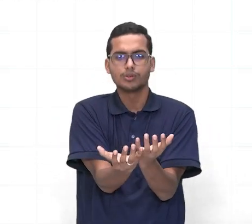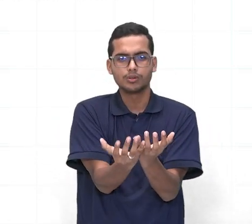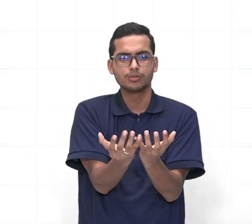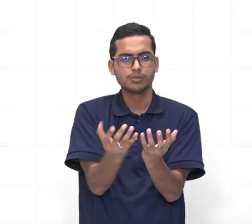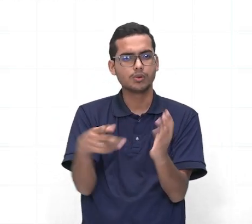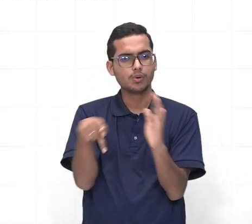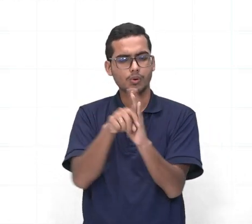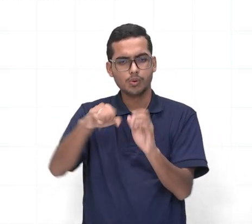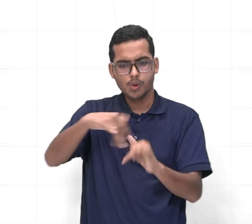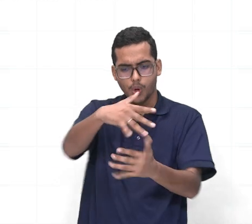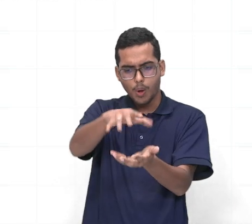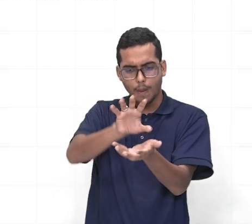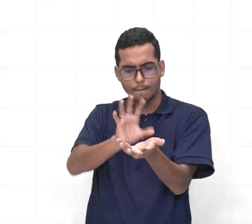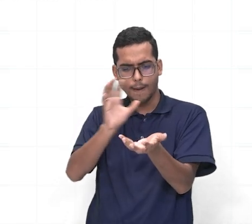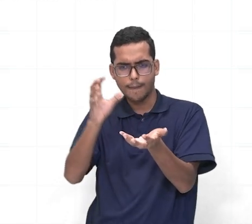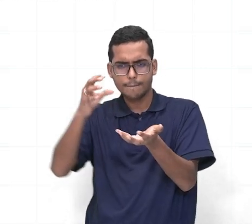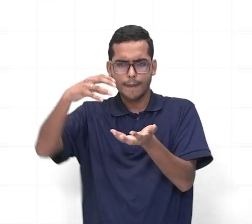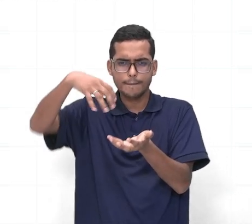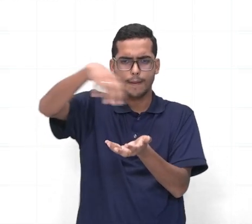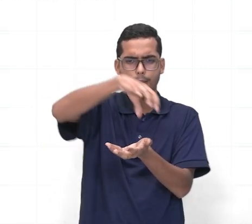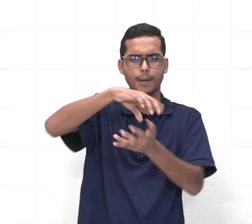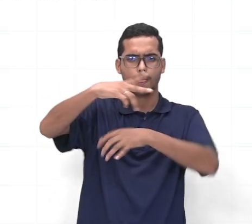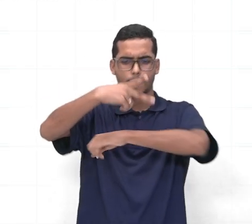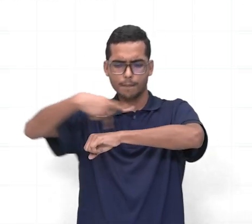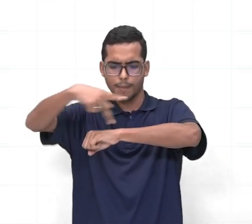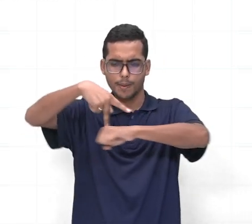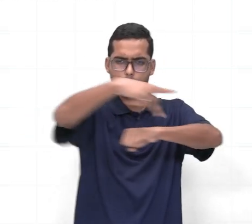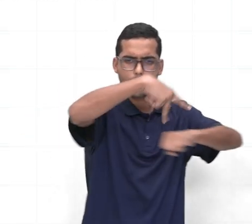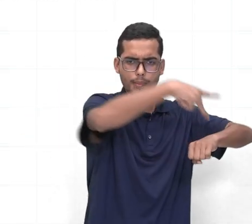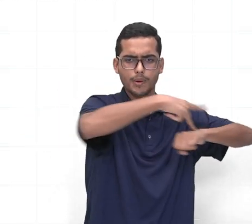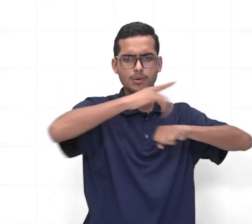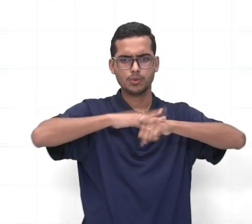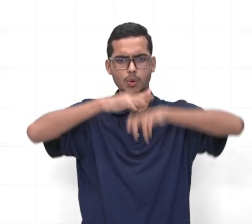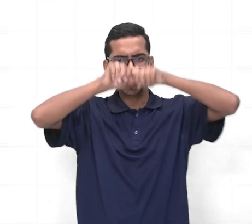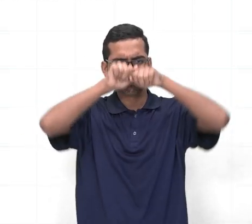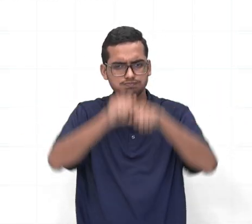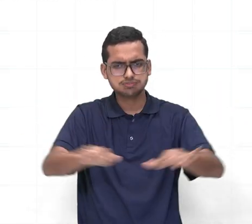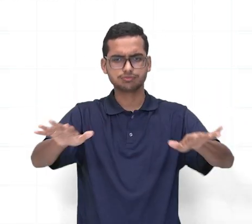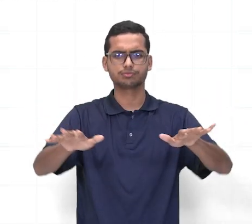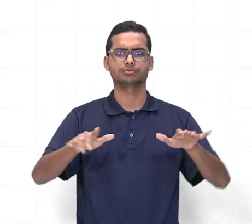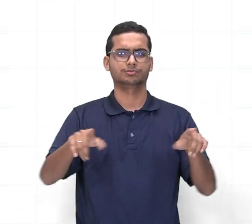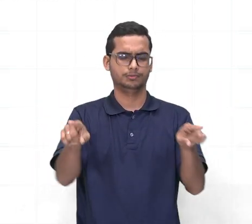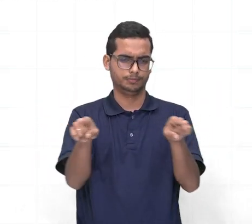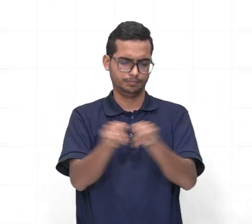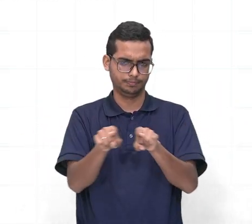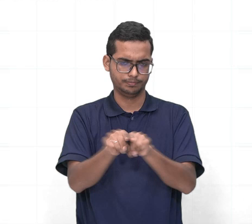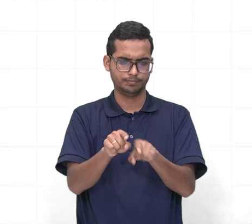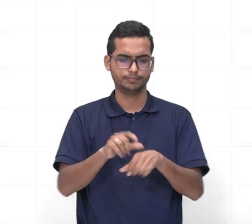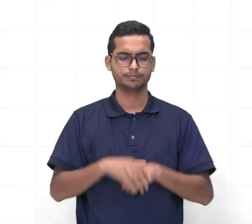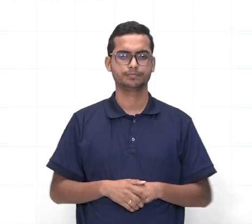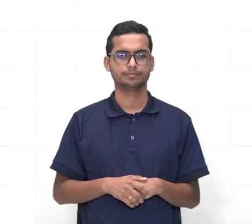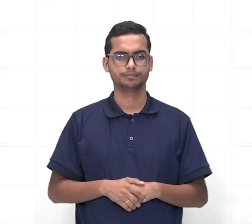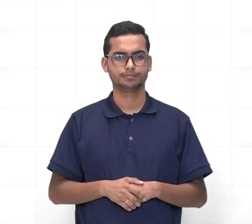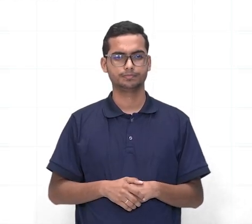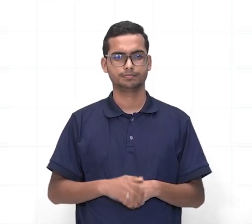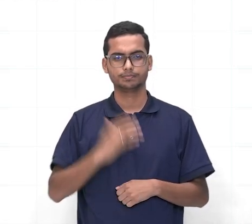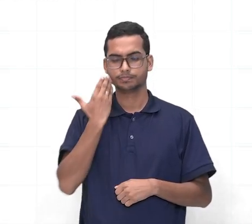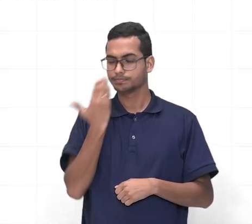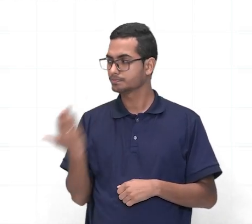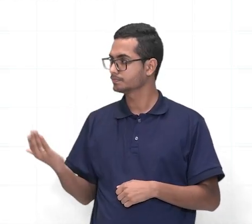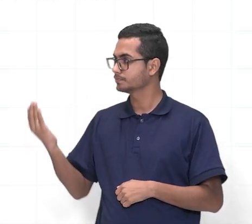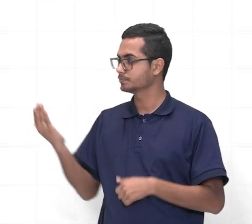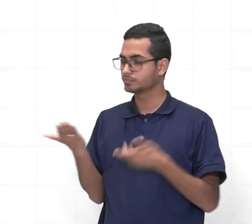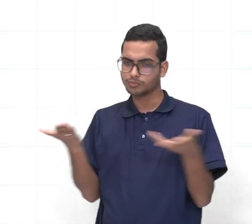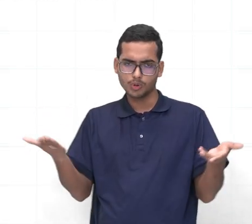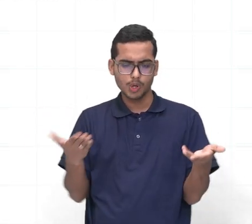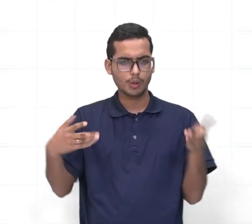se espalha entre vários países ou continentes. E lembrando que a pandemia, hoje em dia,